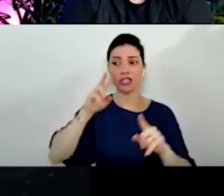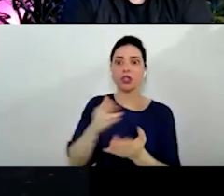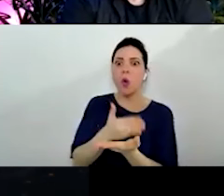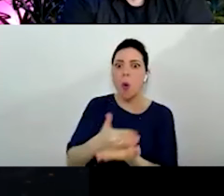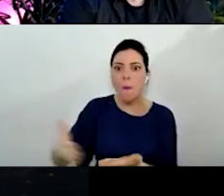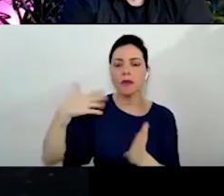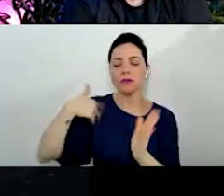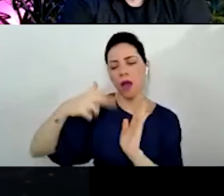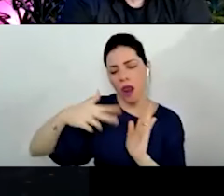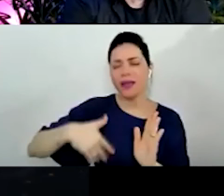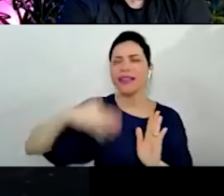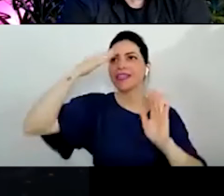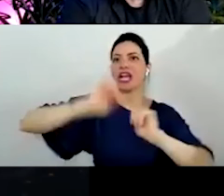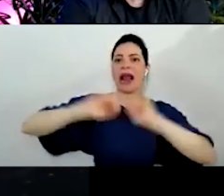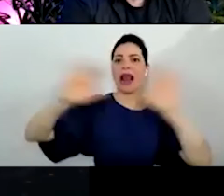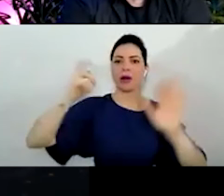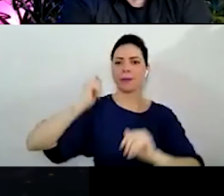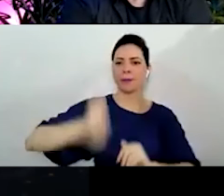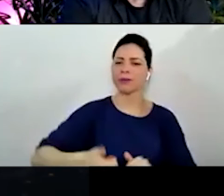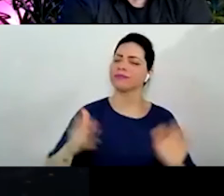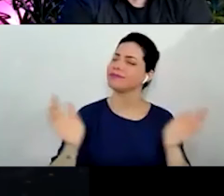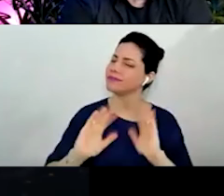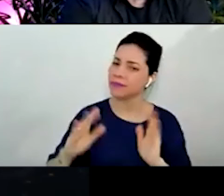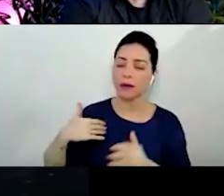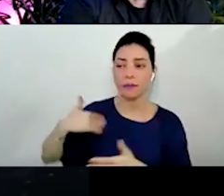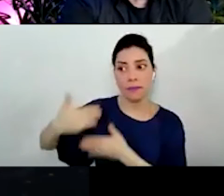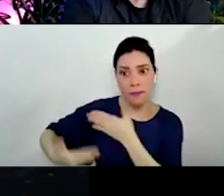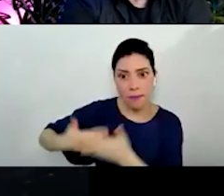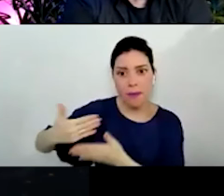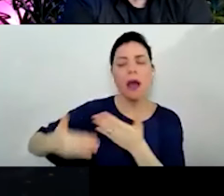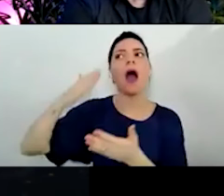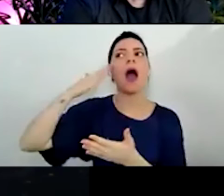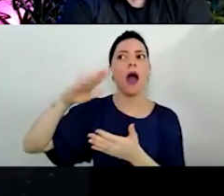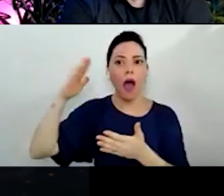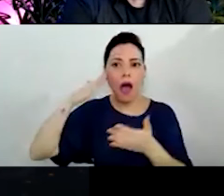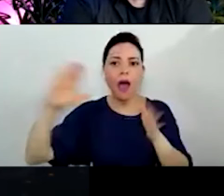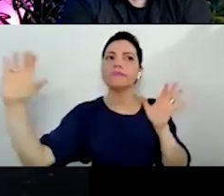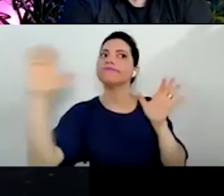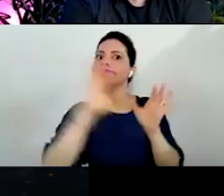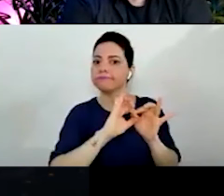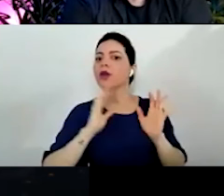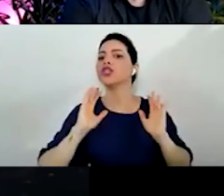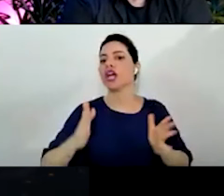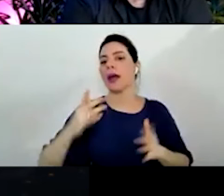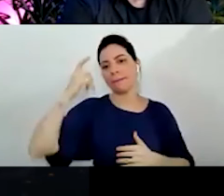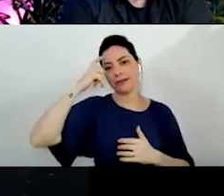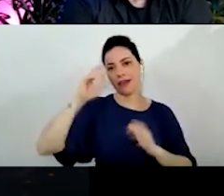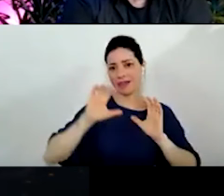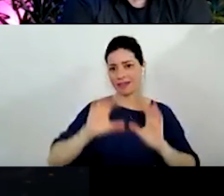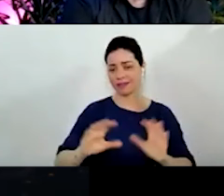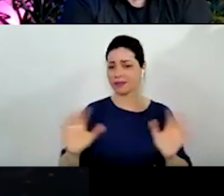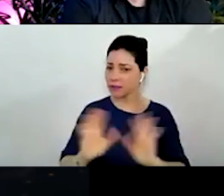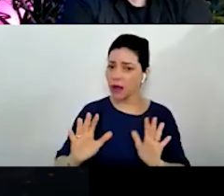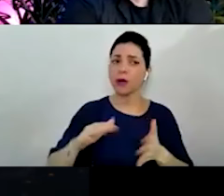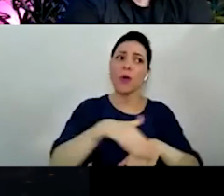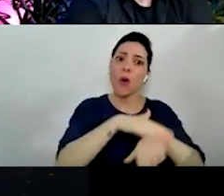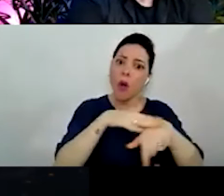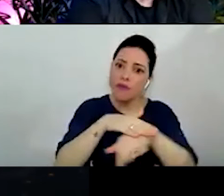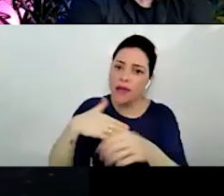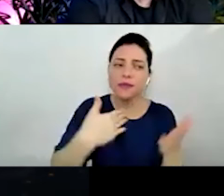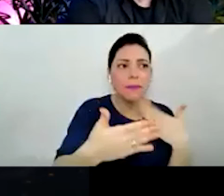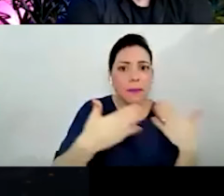o Comecei a ler sobre acessibilidade e de repente já veio estágio na minha cabeça e eu já tava pensando dessa forma Claro que não depende de muitas conversas